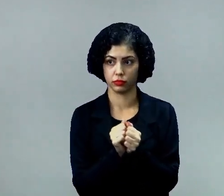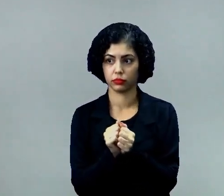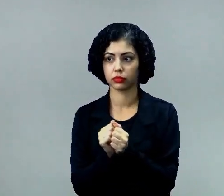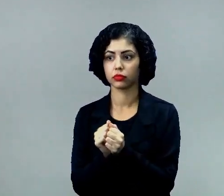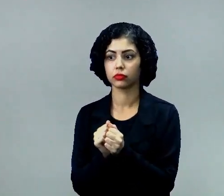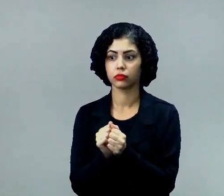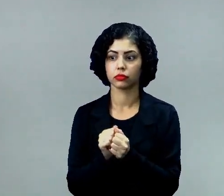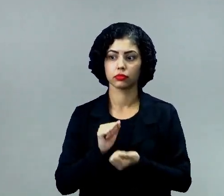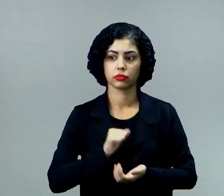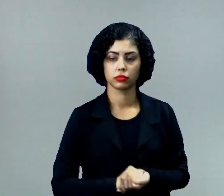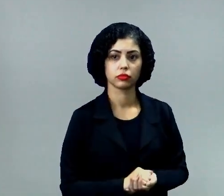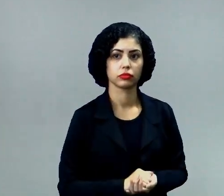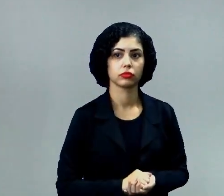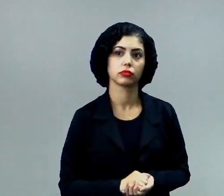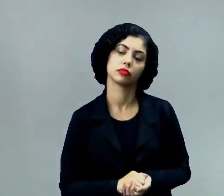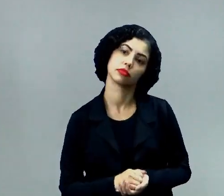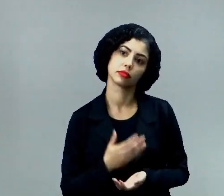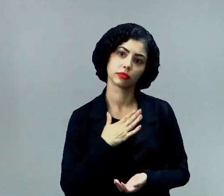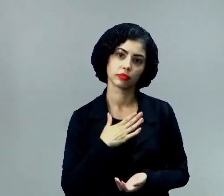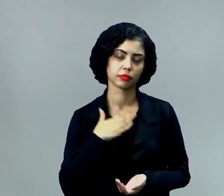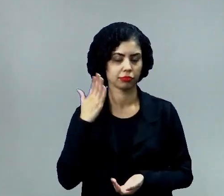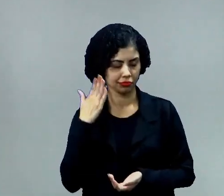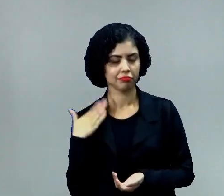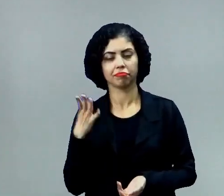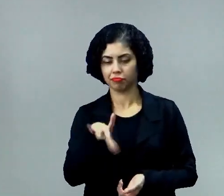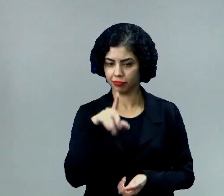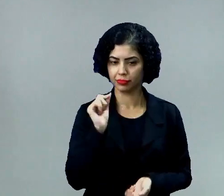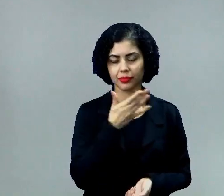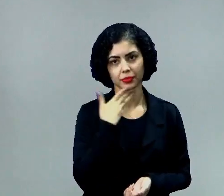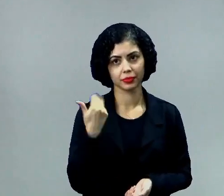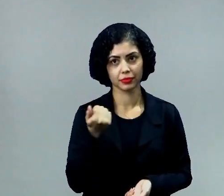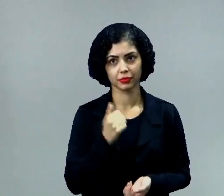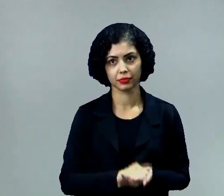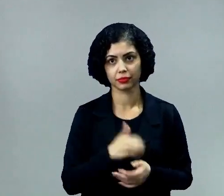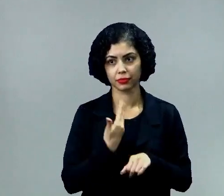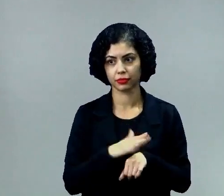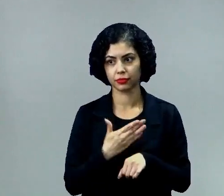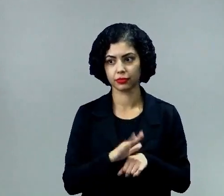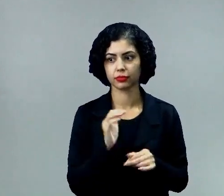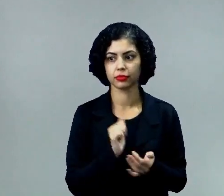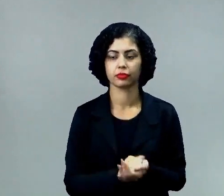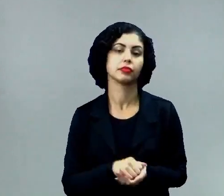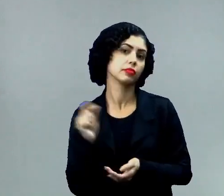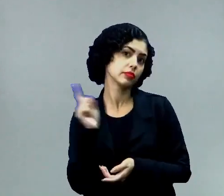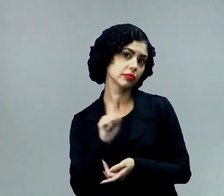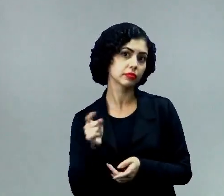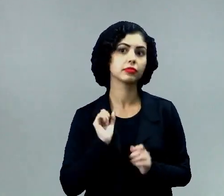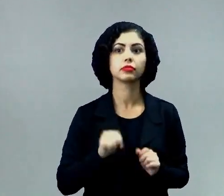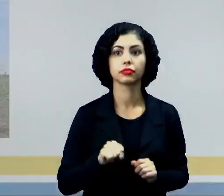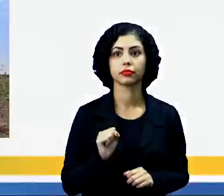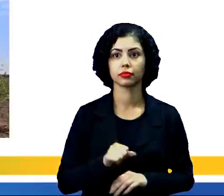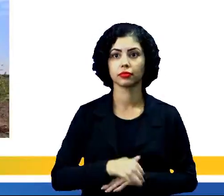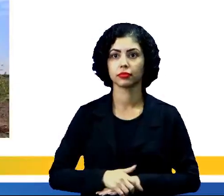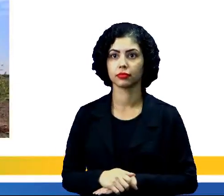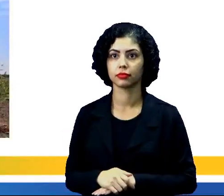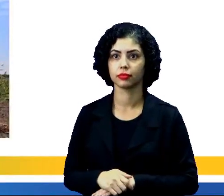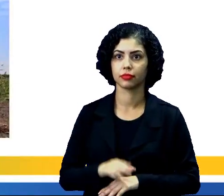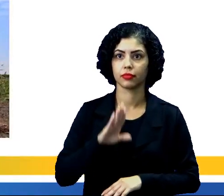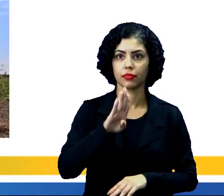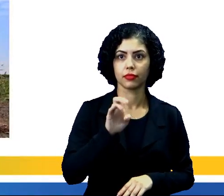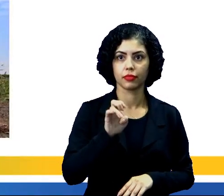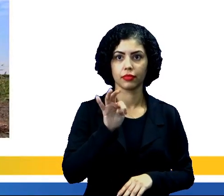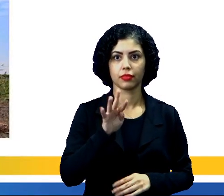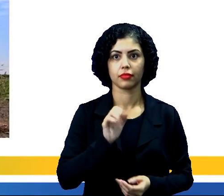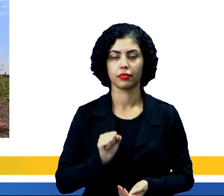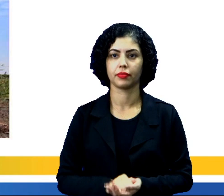comum aos nossos olhos, que é a minha favorita, porque, professor, a gente pratica esporte de taco não, né? Praticamos sim, e eu sou muito